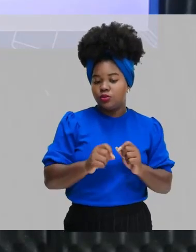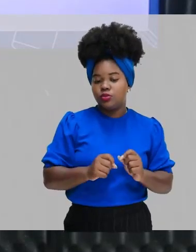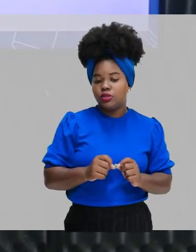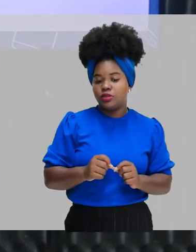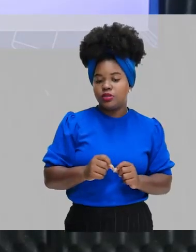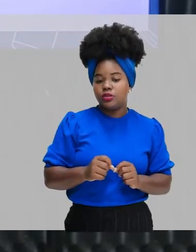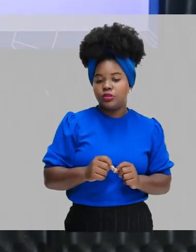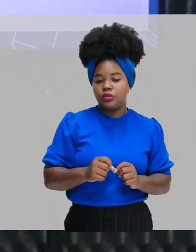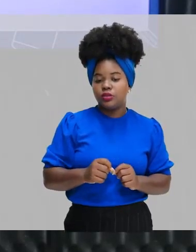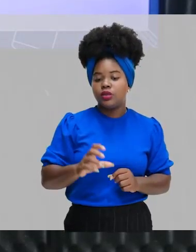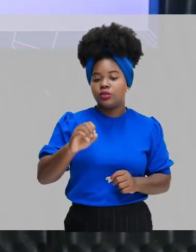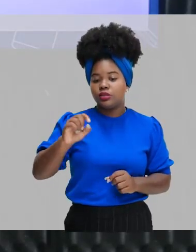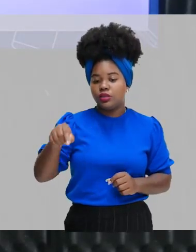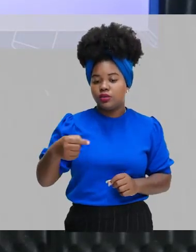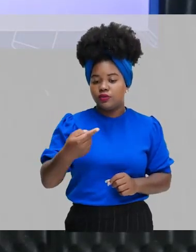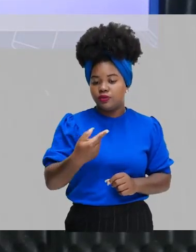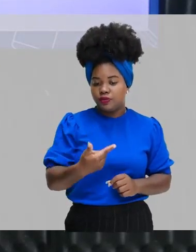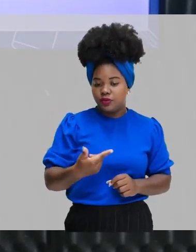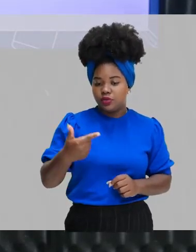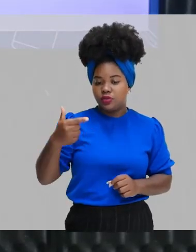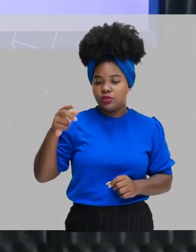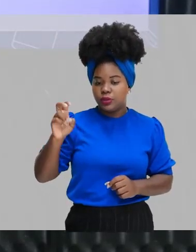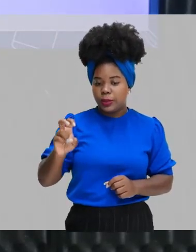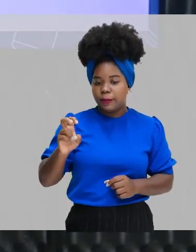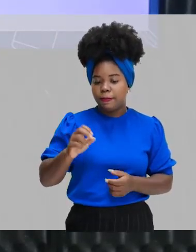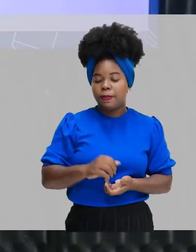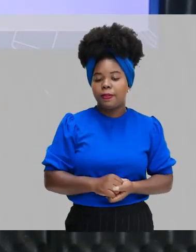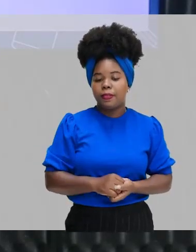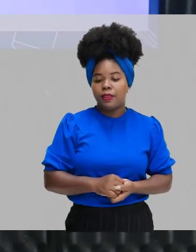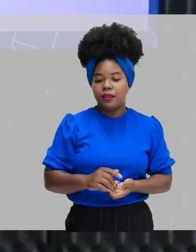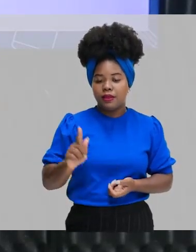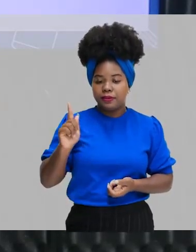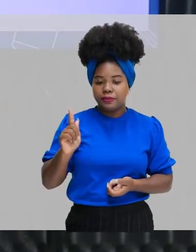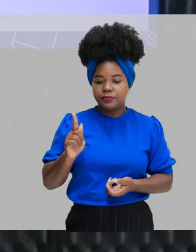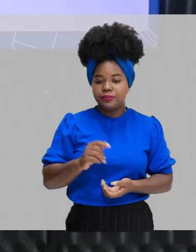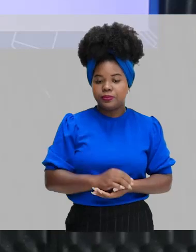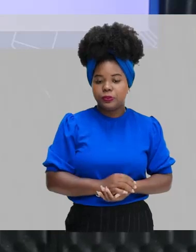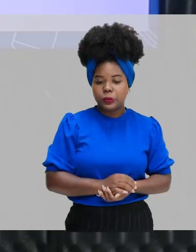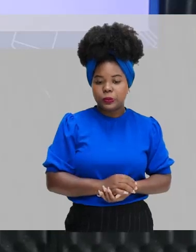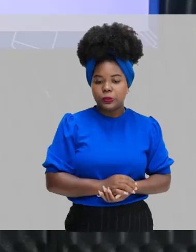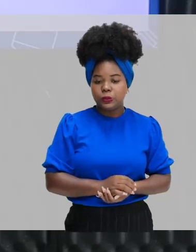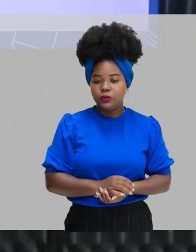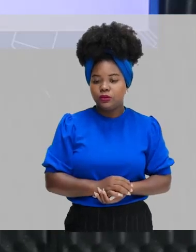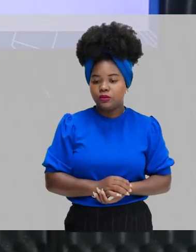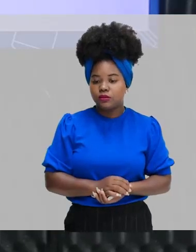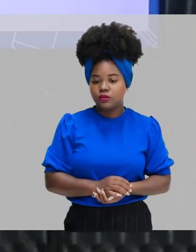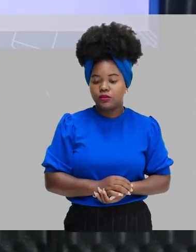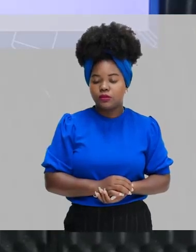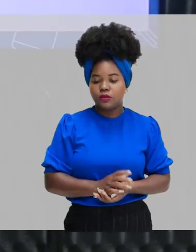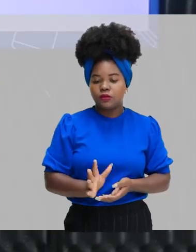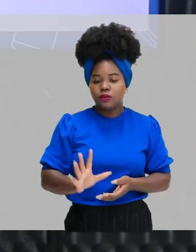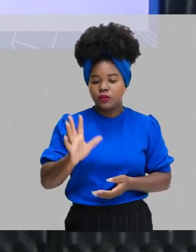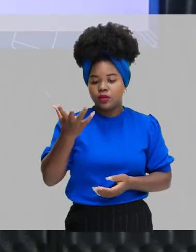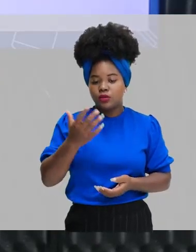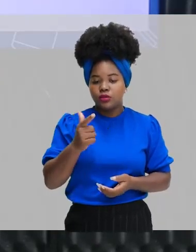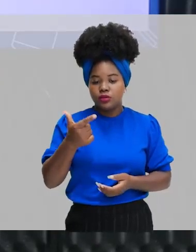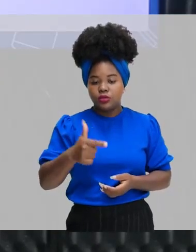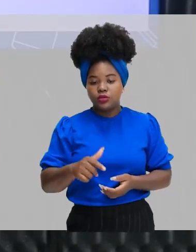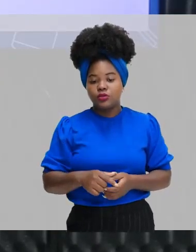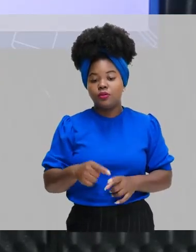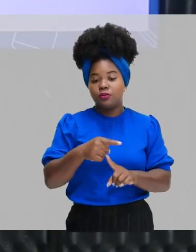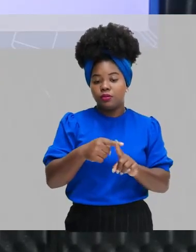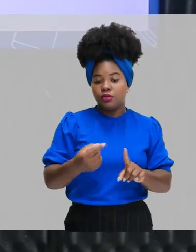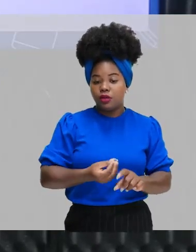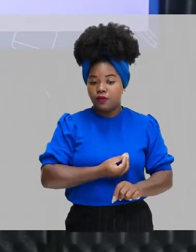1 g ou seja 0,5 g e vai acontecer novamente uma meia vida né no caso seria